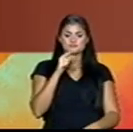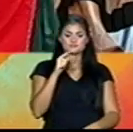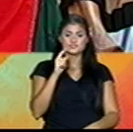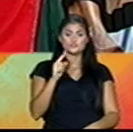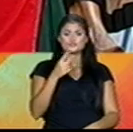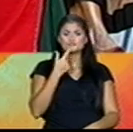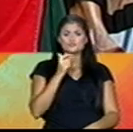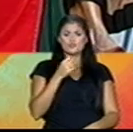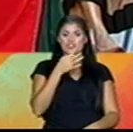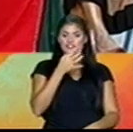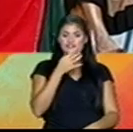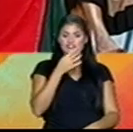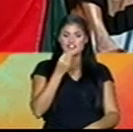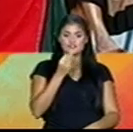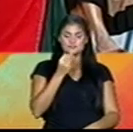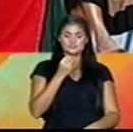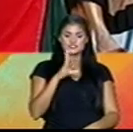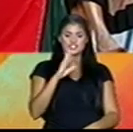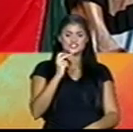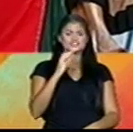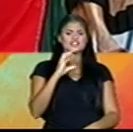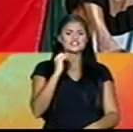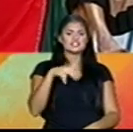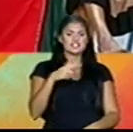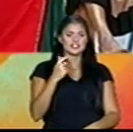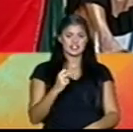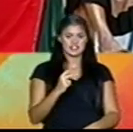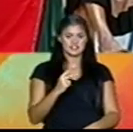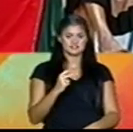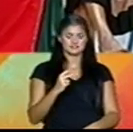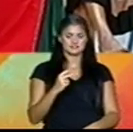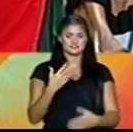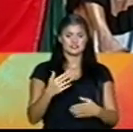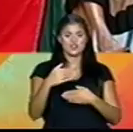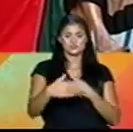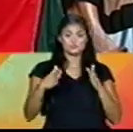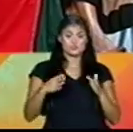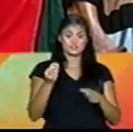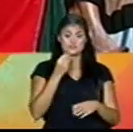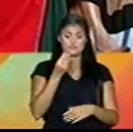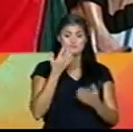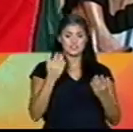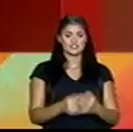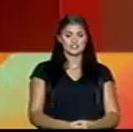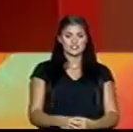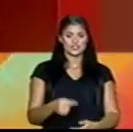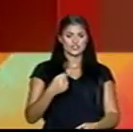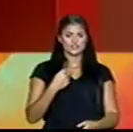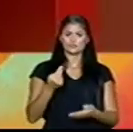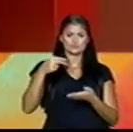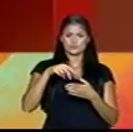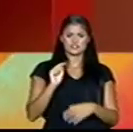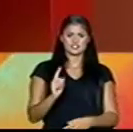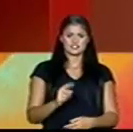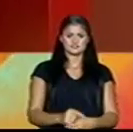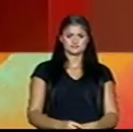quer saber que eu estou aqui. Hoje assim, tá? Hoje assim, estamos no espaço culinária. Ah, não sei, ainda não estou aqui, hein? Ah, estás,